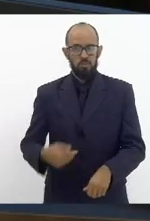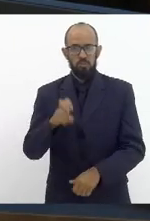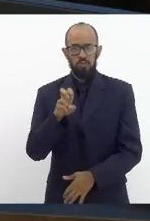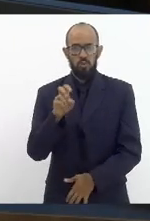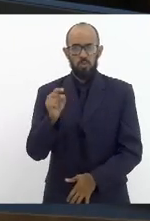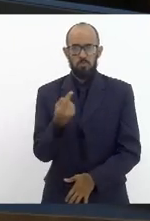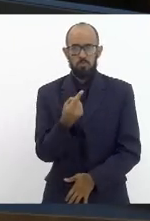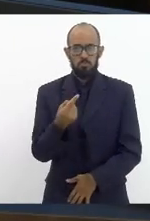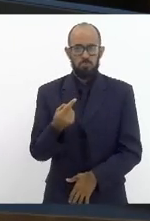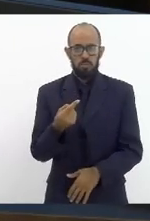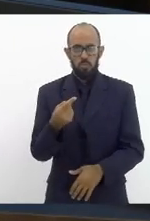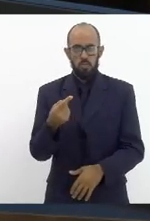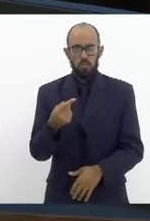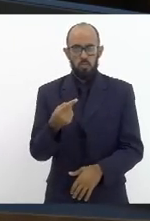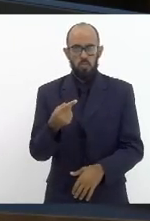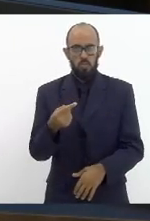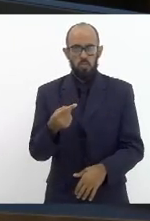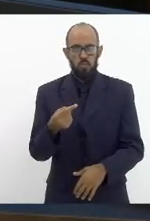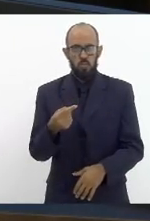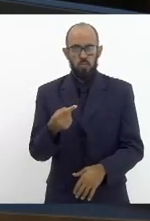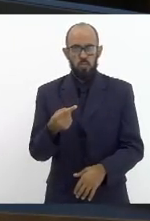deles aguardando há mais de 20 anos.